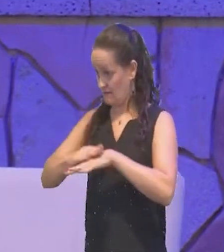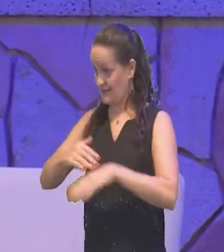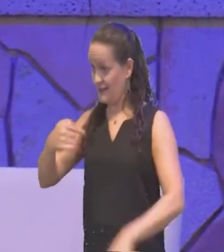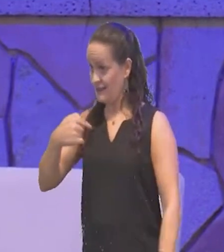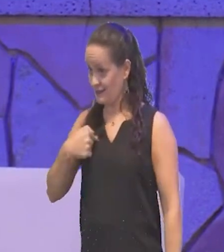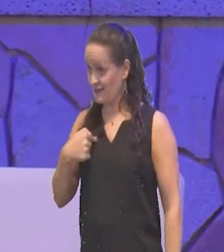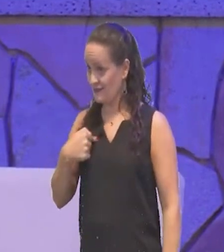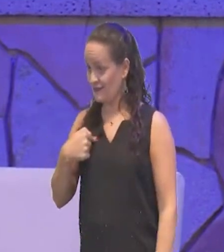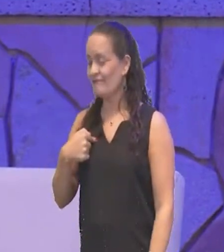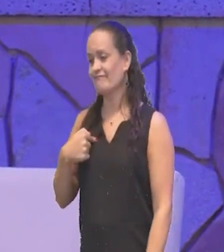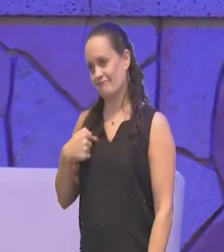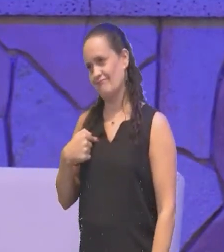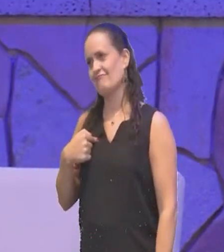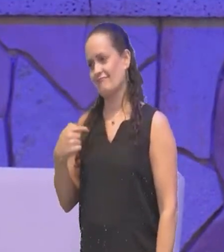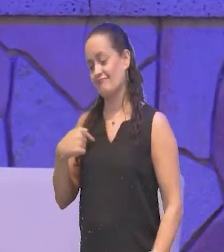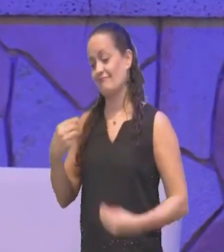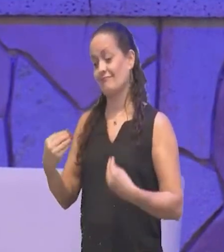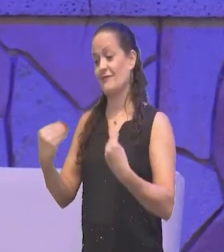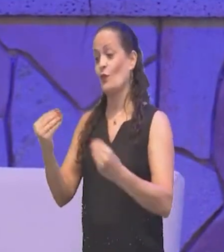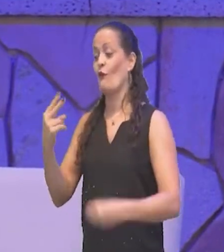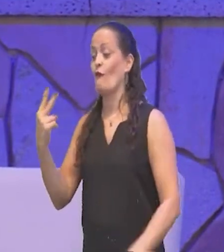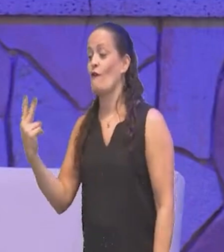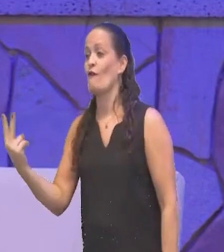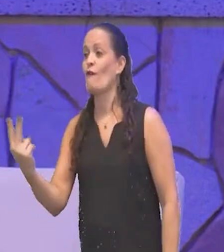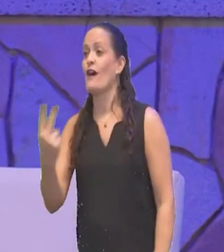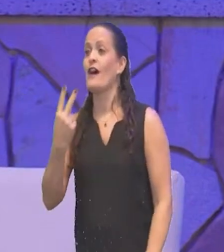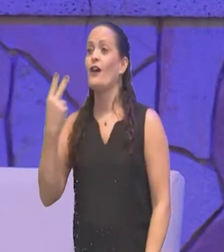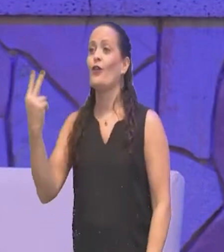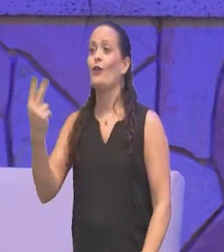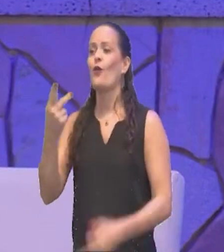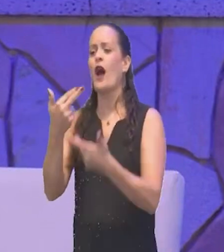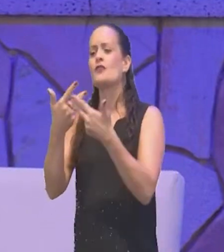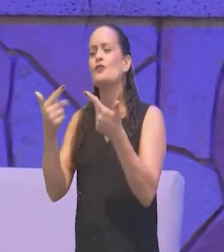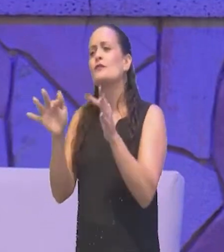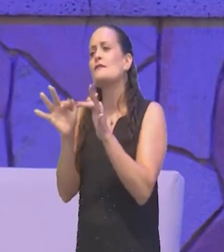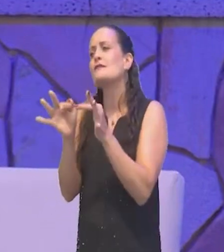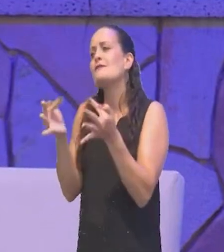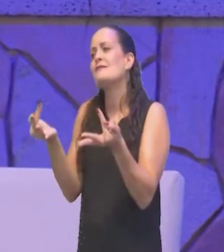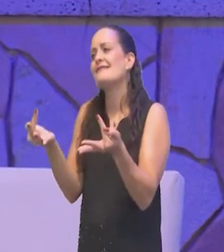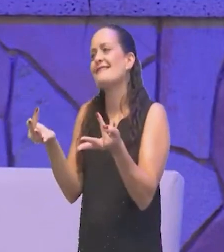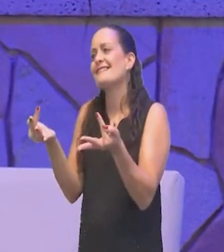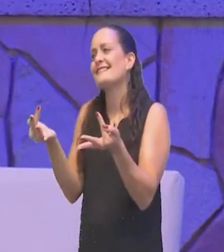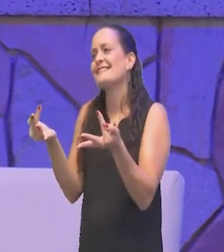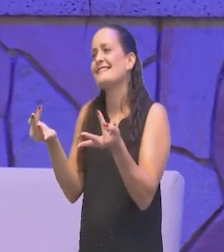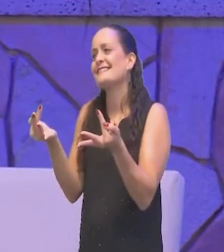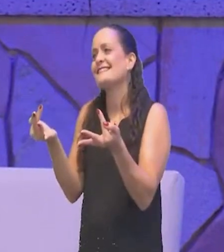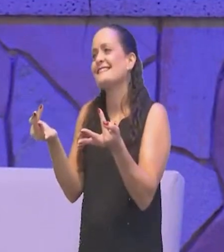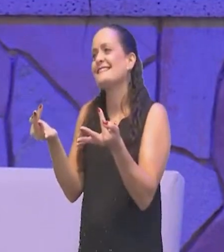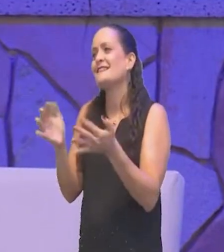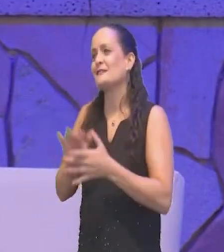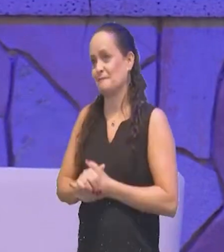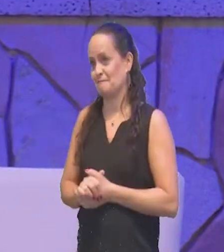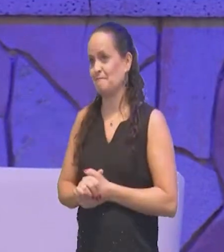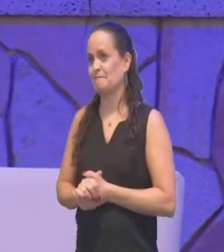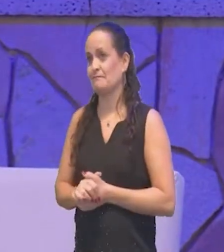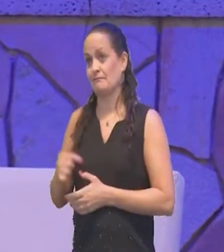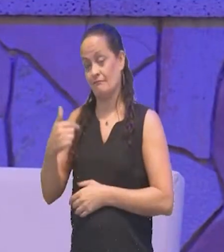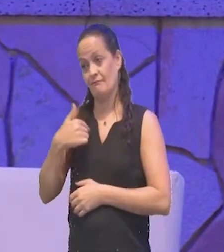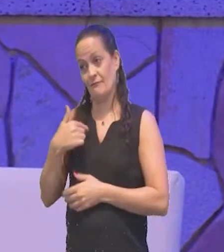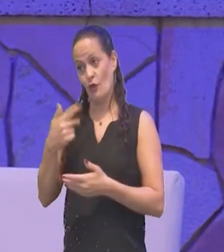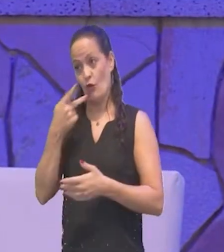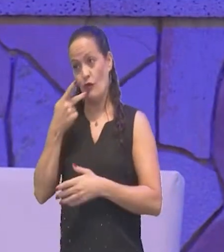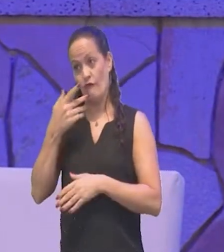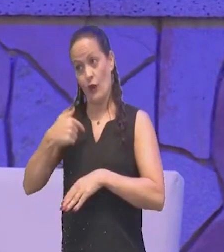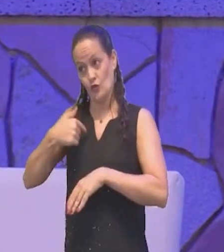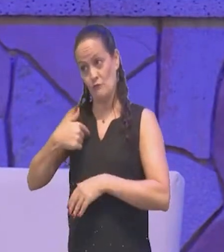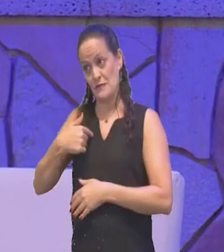mim, eu valorizarei as pequenas coisas. E aqui eu me pego, neste exemplo,